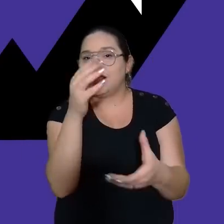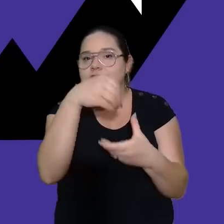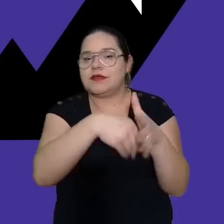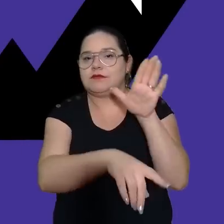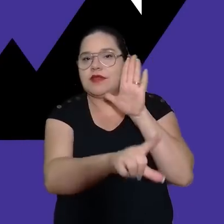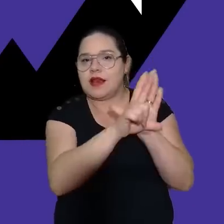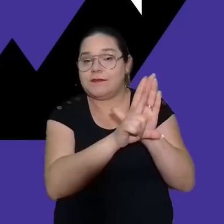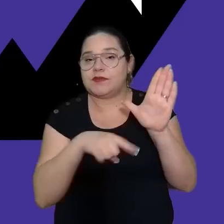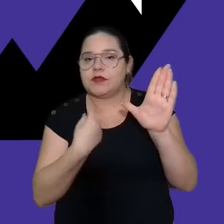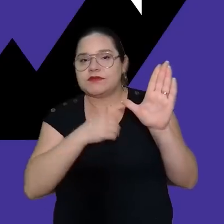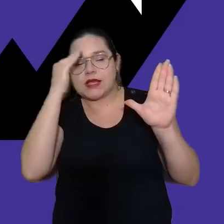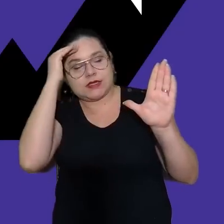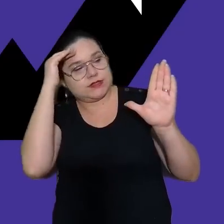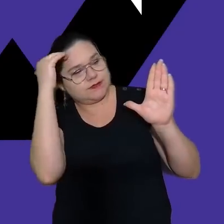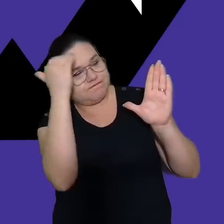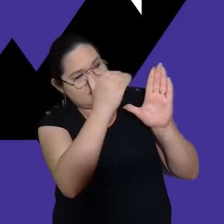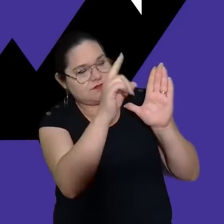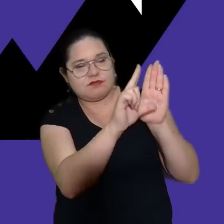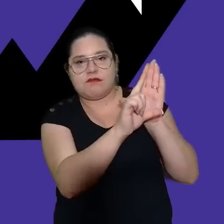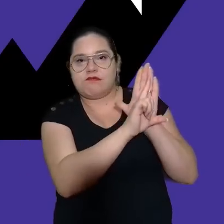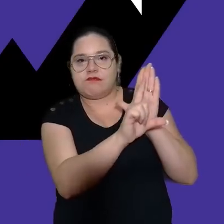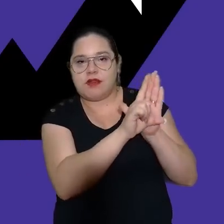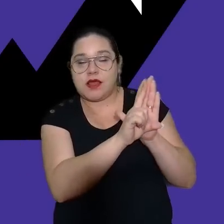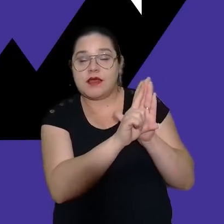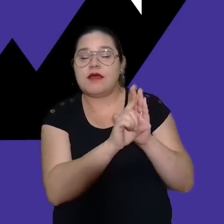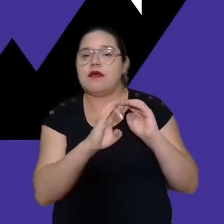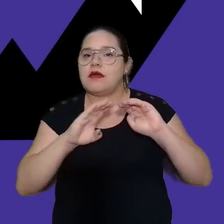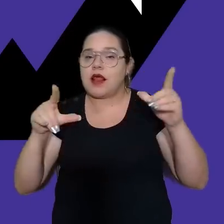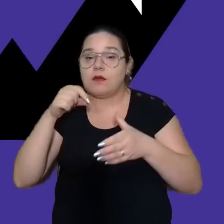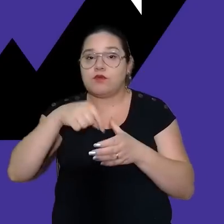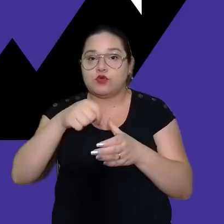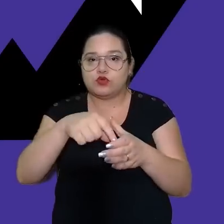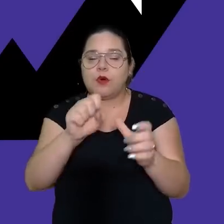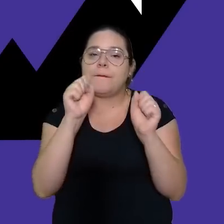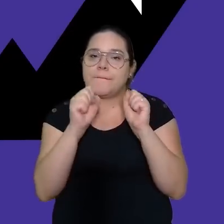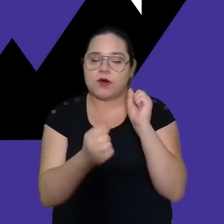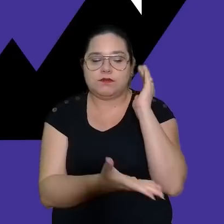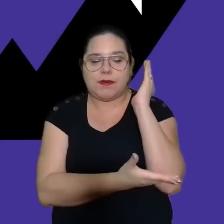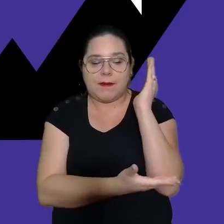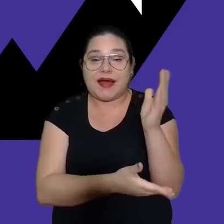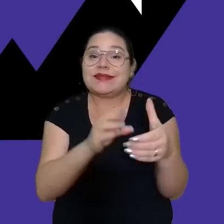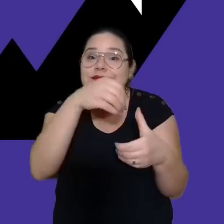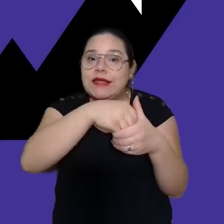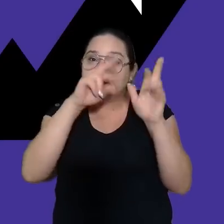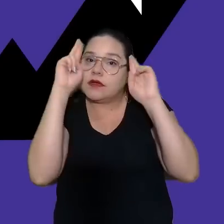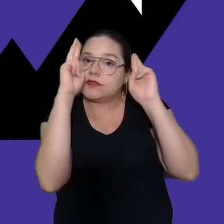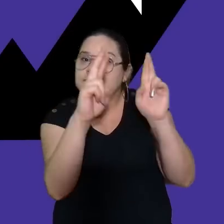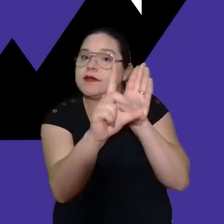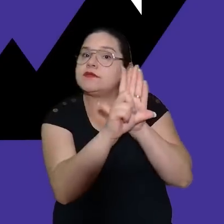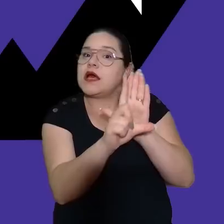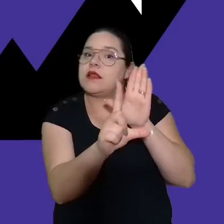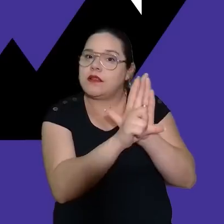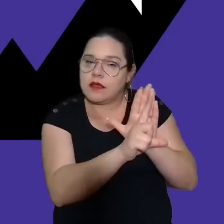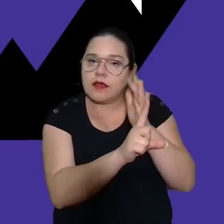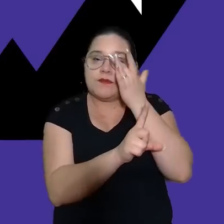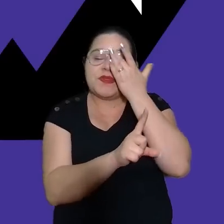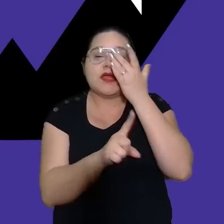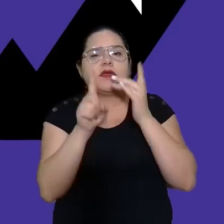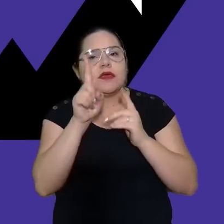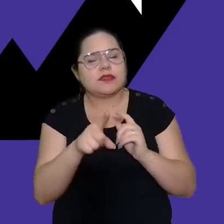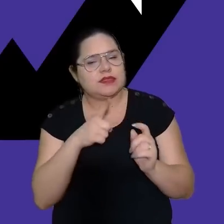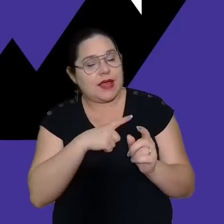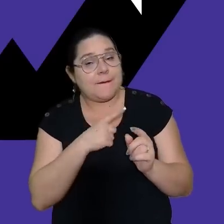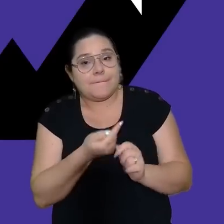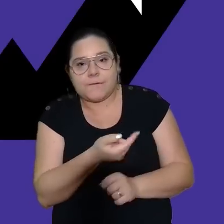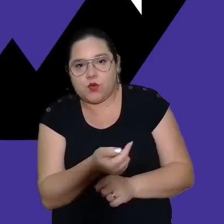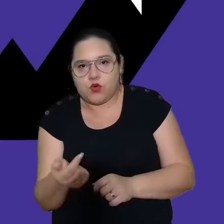Florestal, sem dúvida alguma. O produtor pode desmatar dentro do Código Florestal, né? Que inclusive é super restritivo, como foi